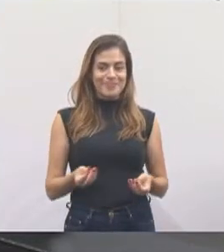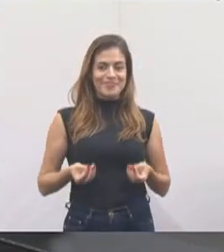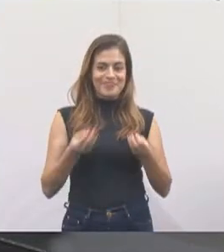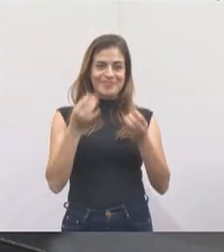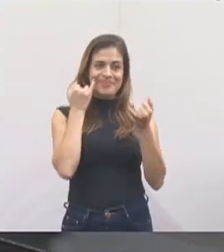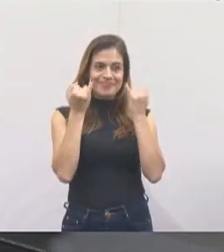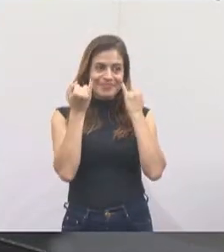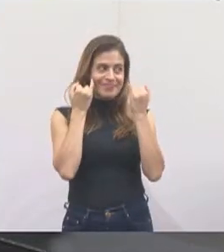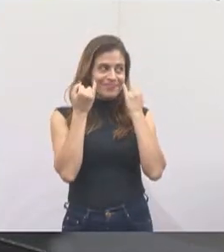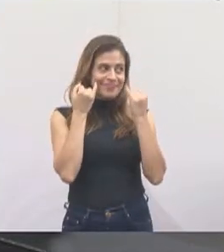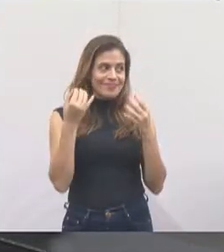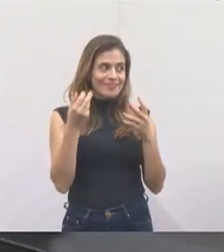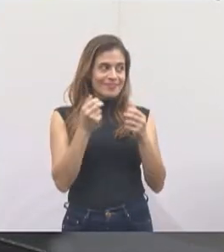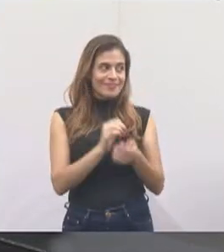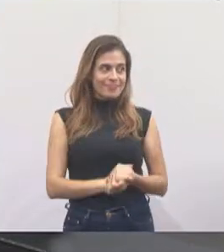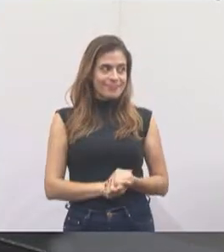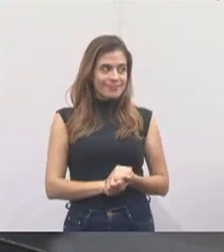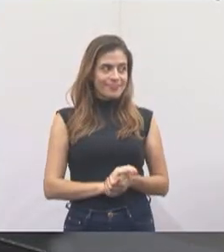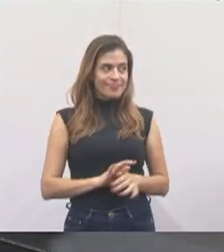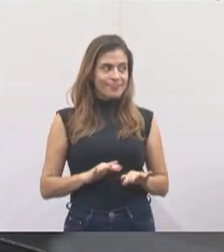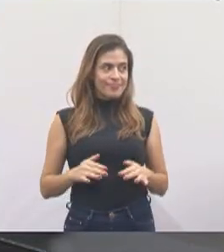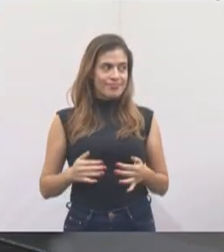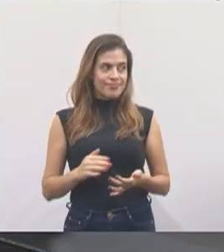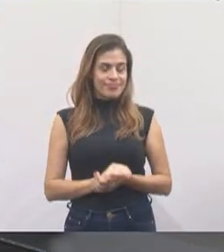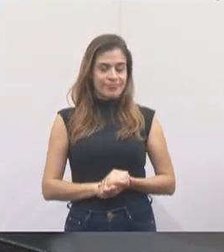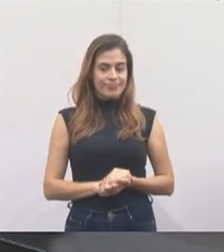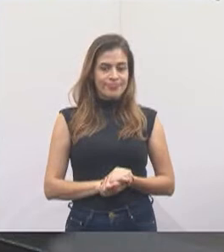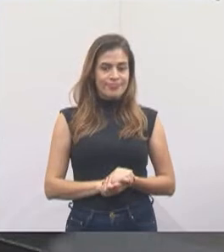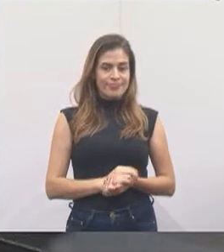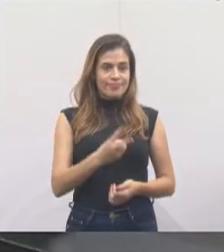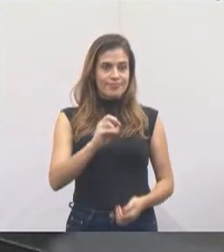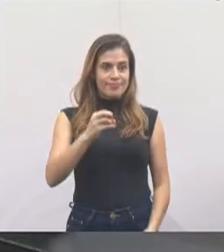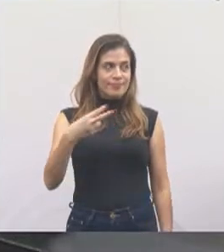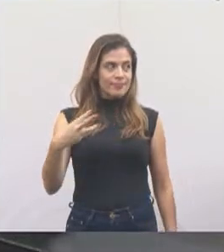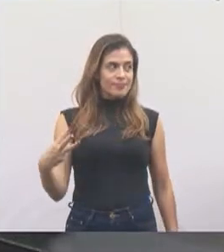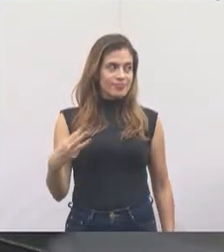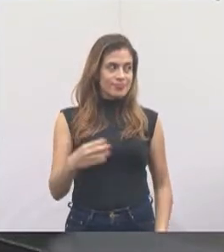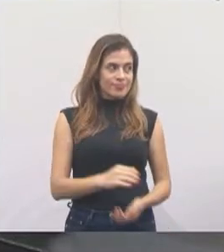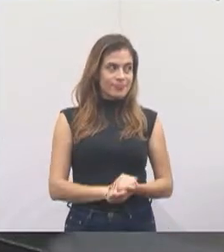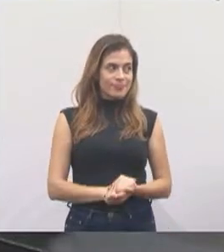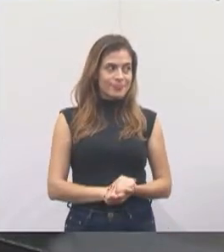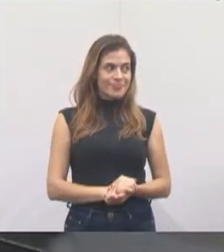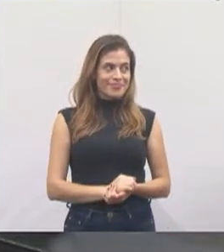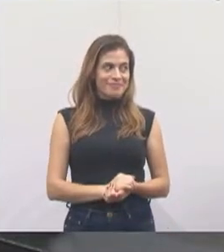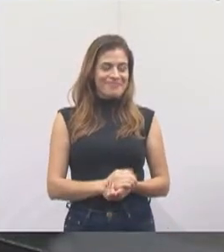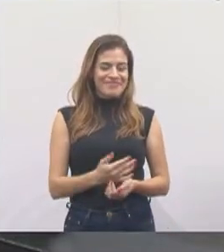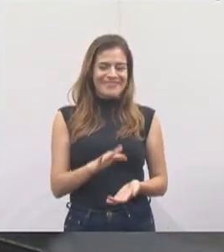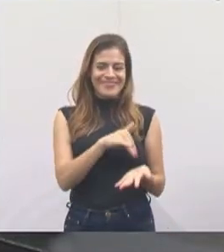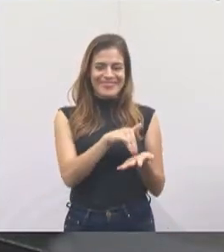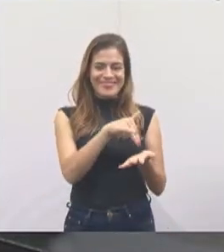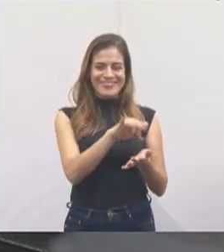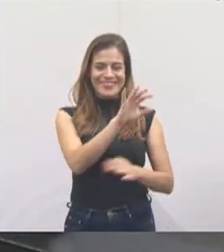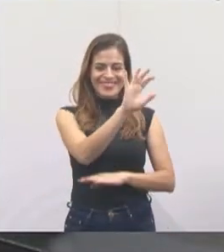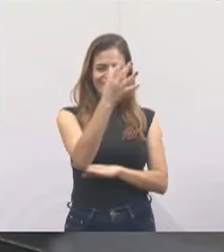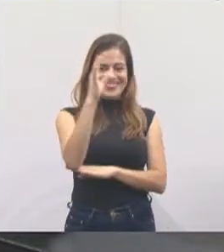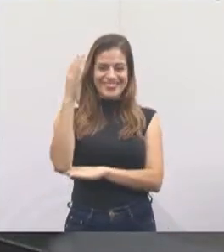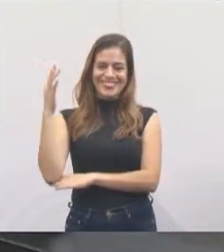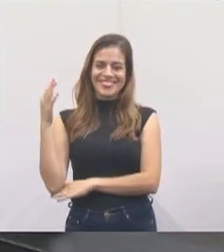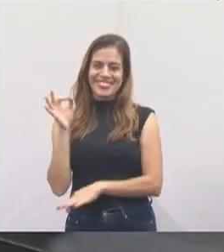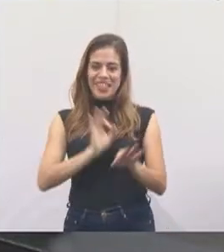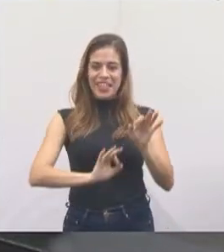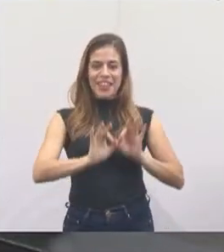seguintes informações Segue o memorando 249 2023 expedida pela secretaria do meio ambiente